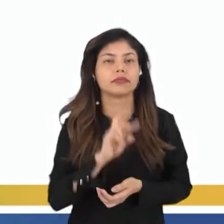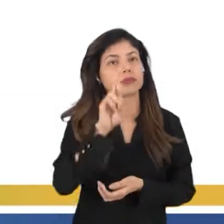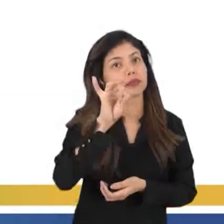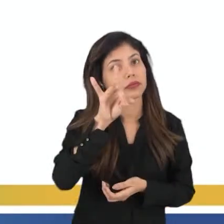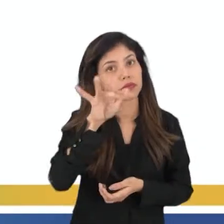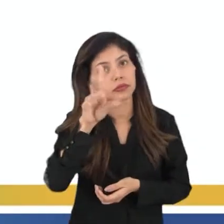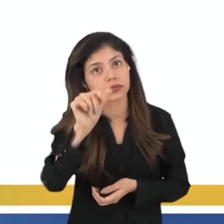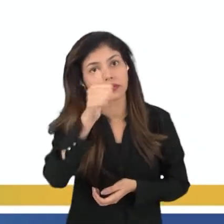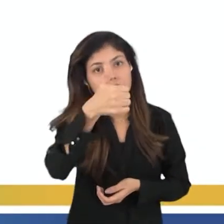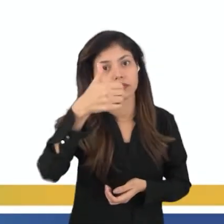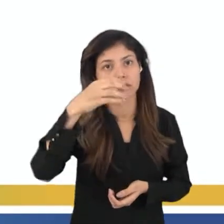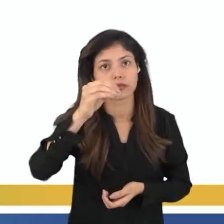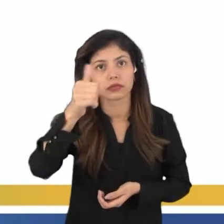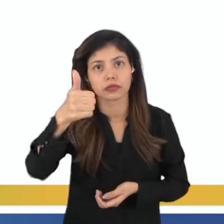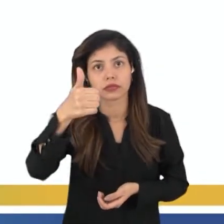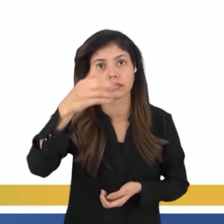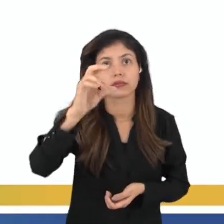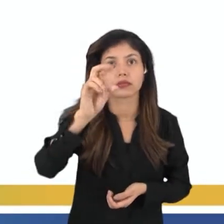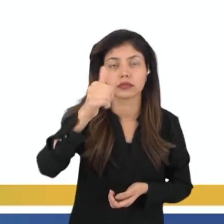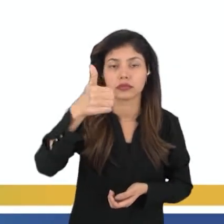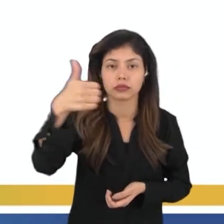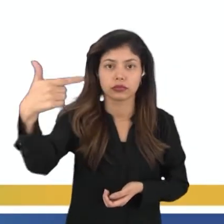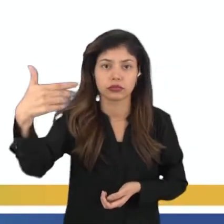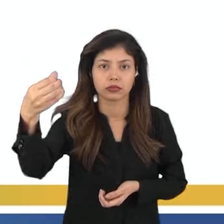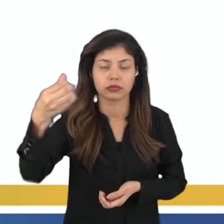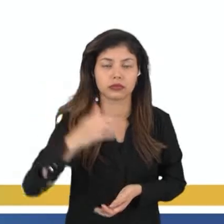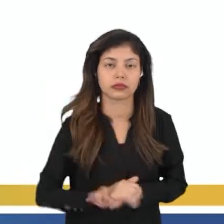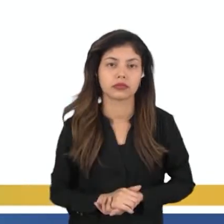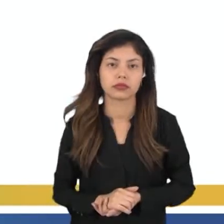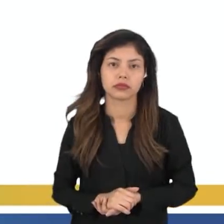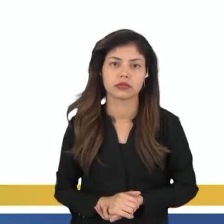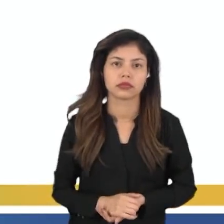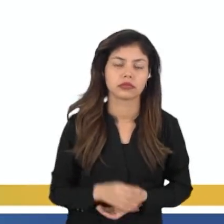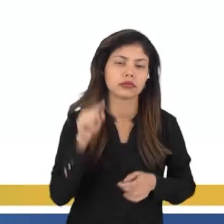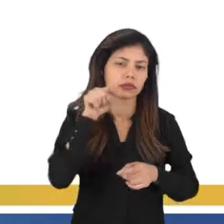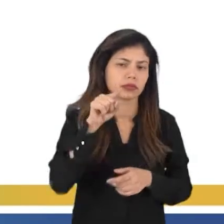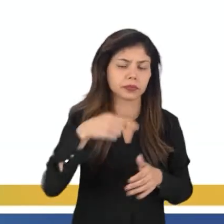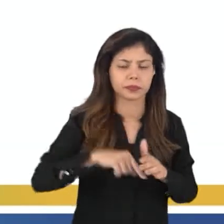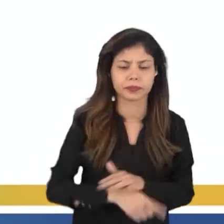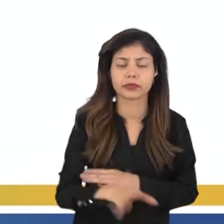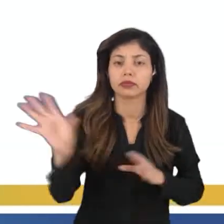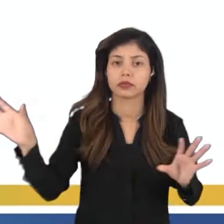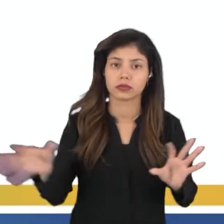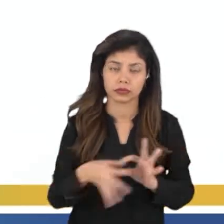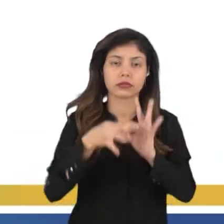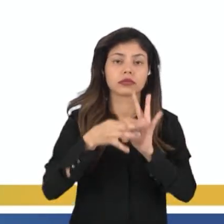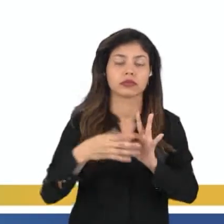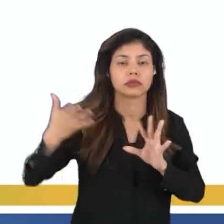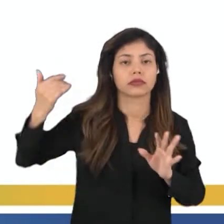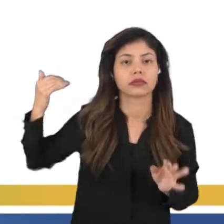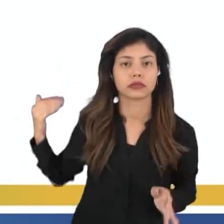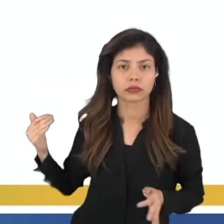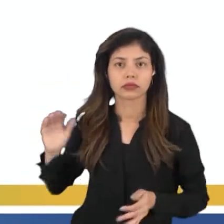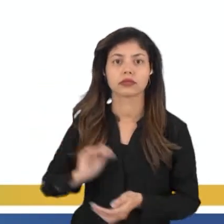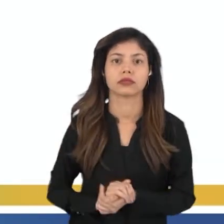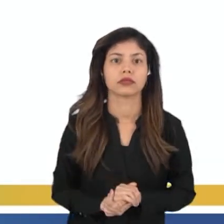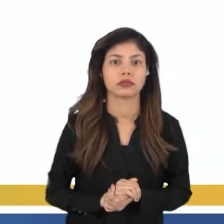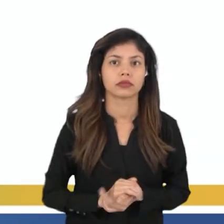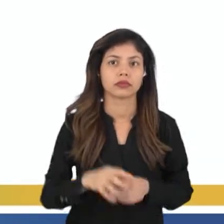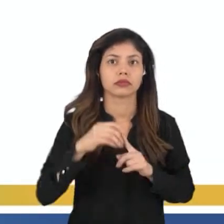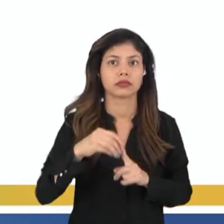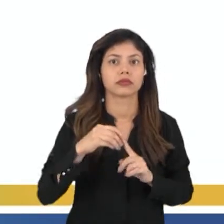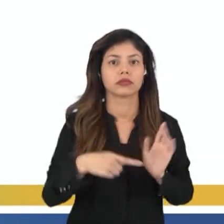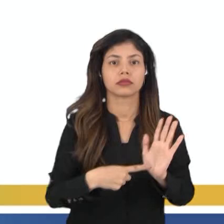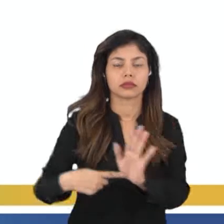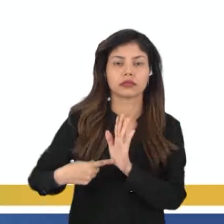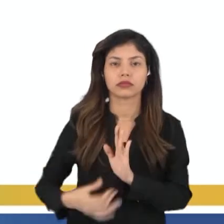rodovia 101 e rodovia 116. Dentro desse assunto da interligação no passado das rodovias, a